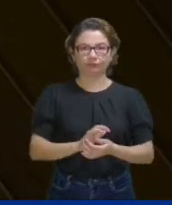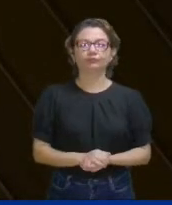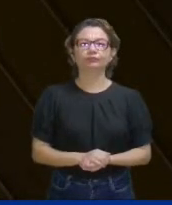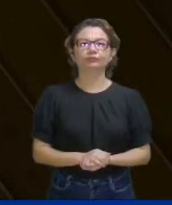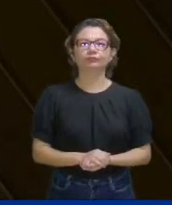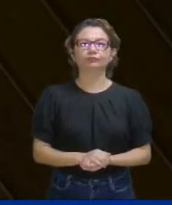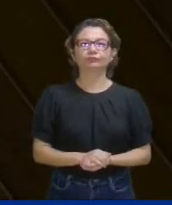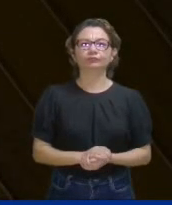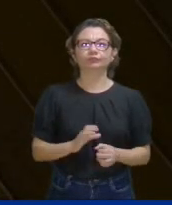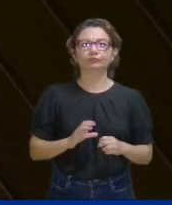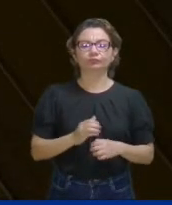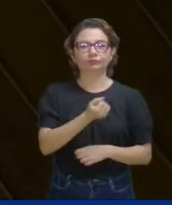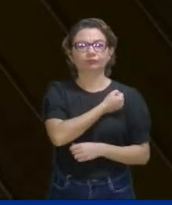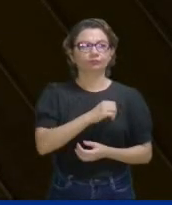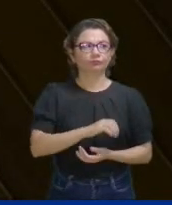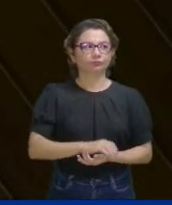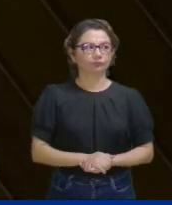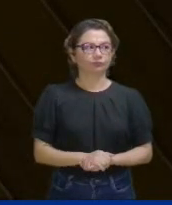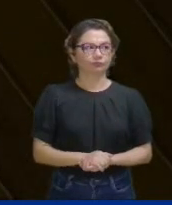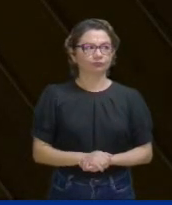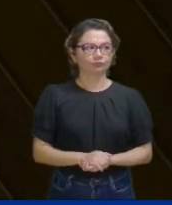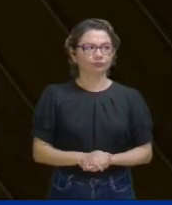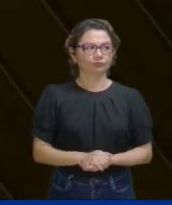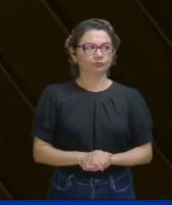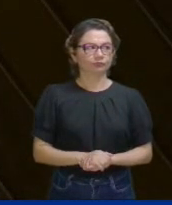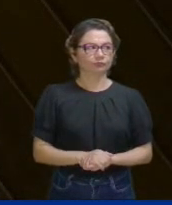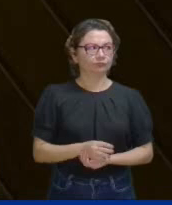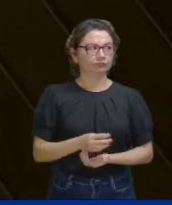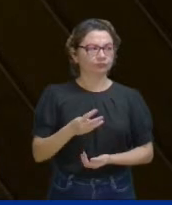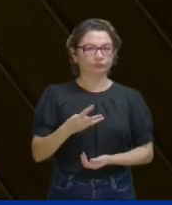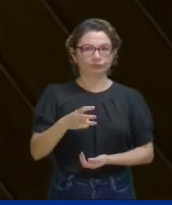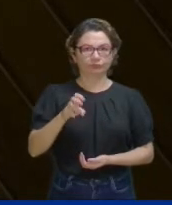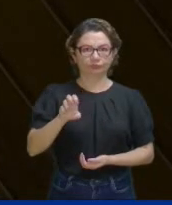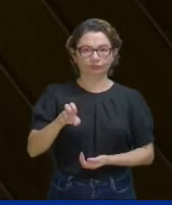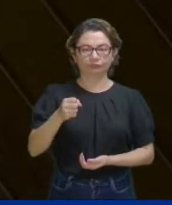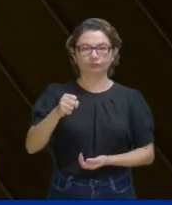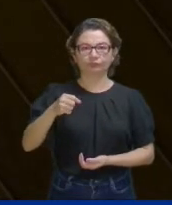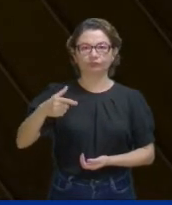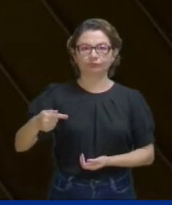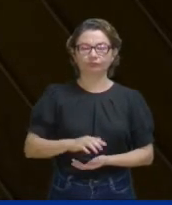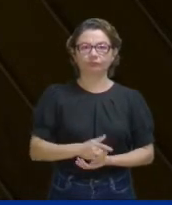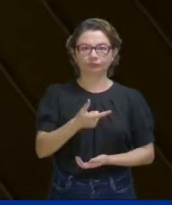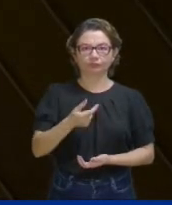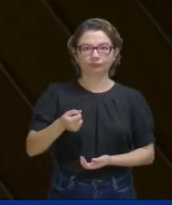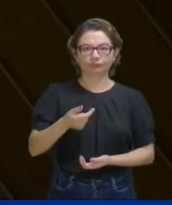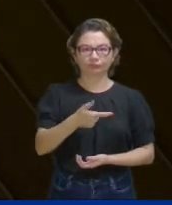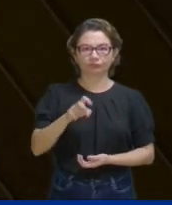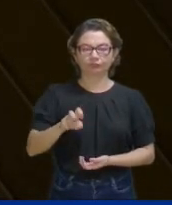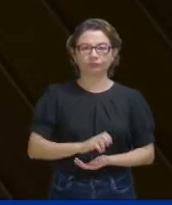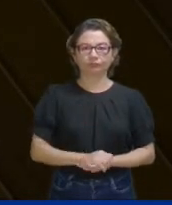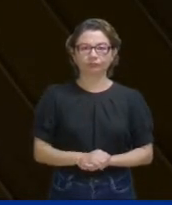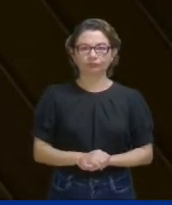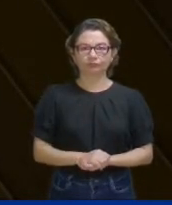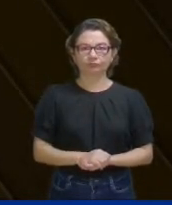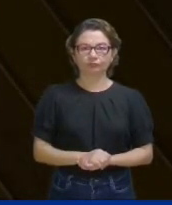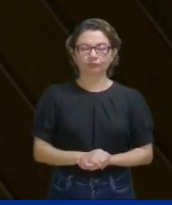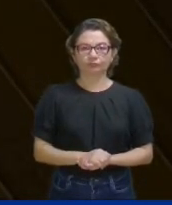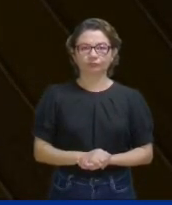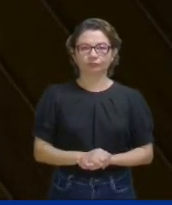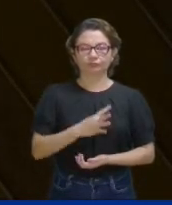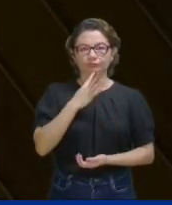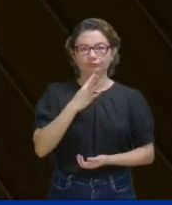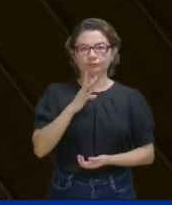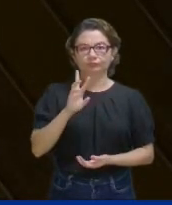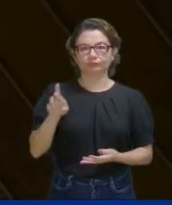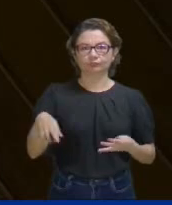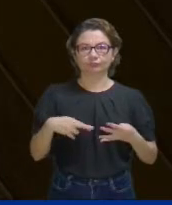no acórdão TRAP número Ele utiliza óculos de armação escura também. 8587 de 2025, que conheceu